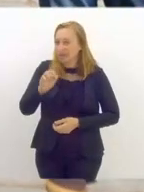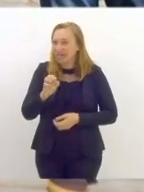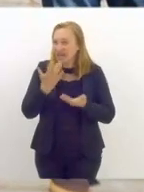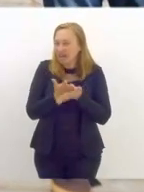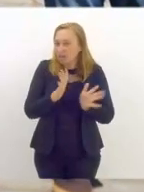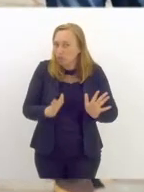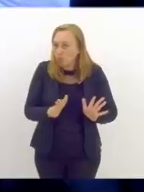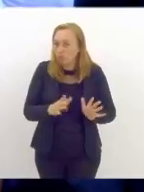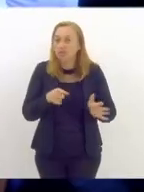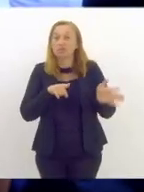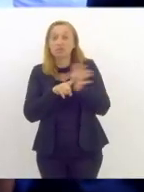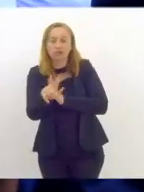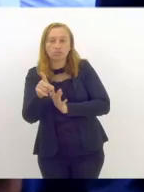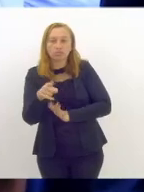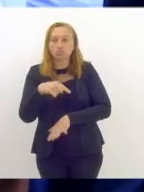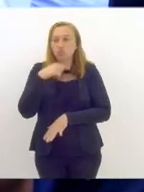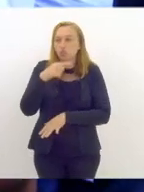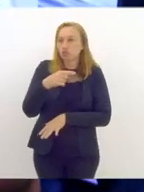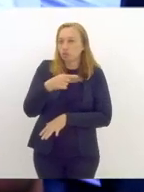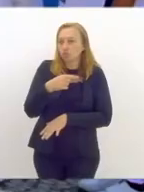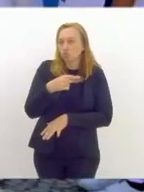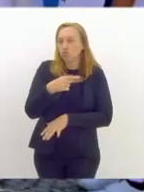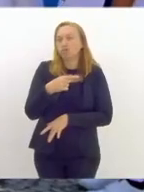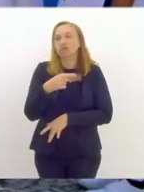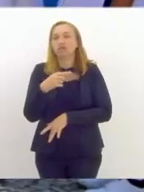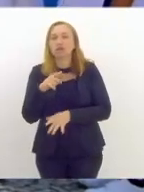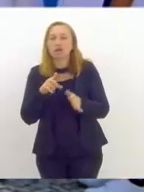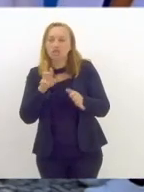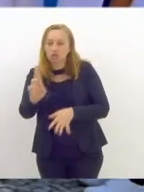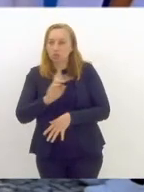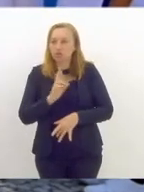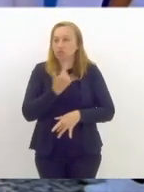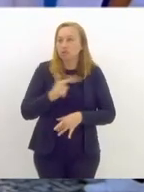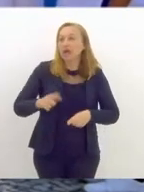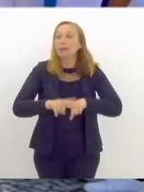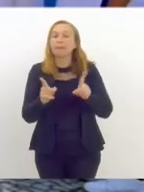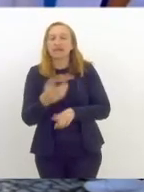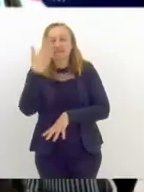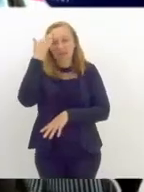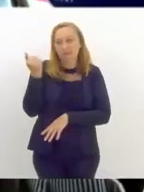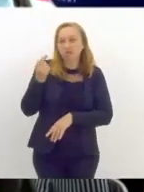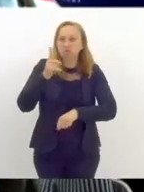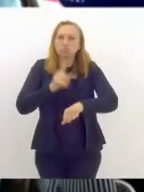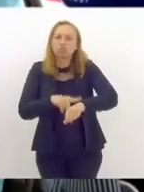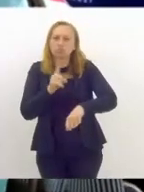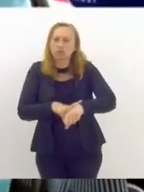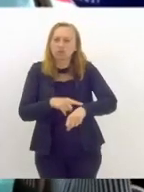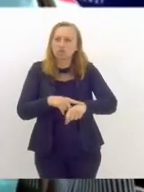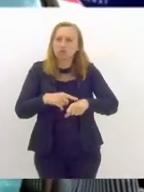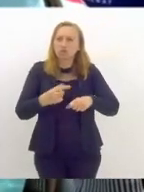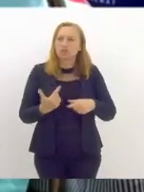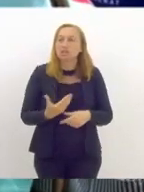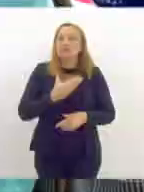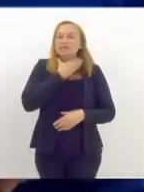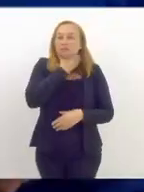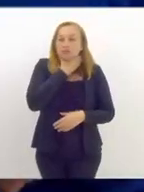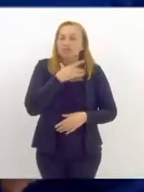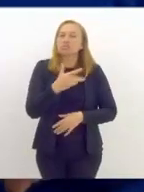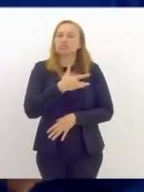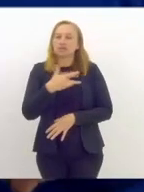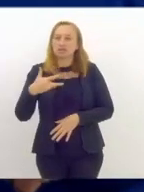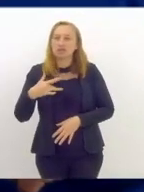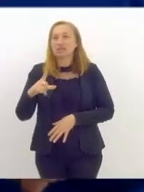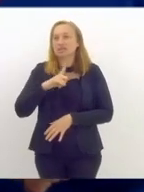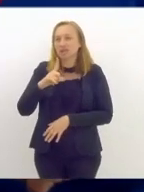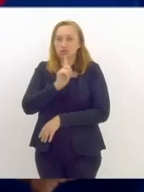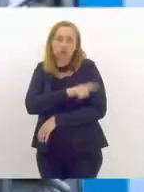Para esta pergunta, ainda não temos a resposta definitiva. Mas sabemos que, no momento de maior crise da saúde, temos